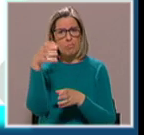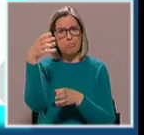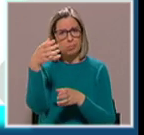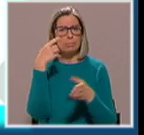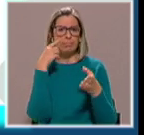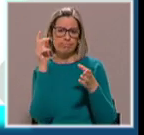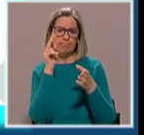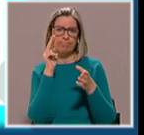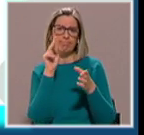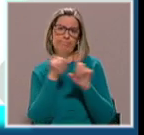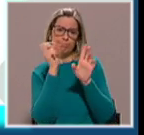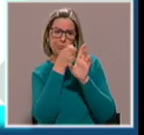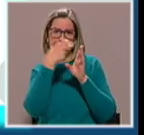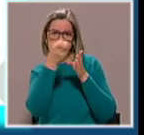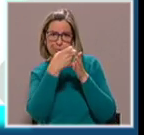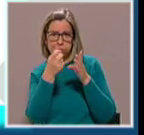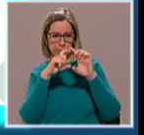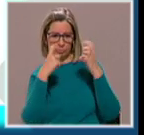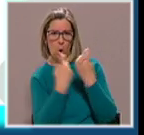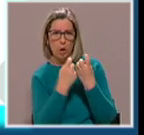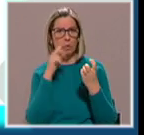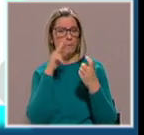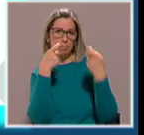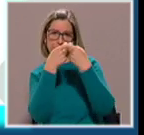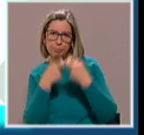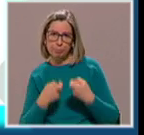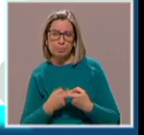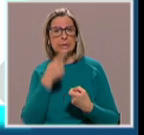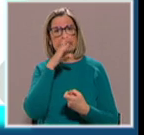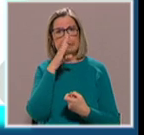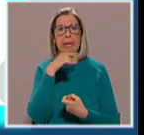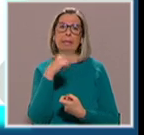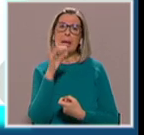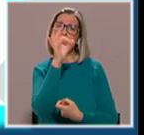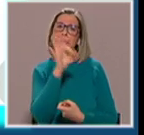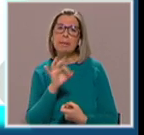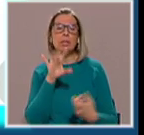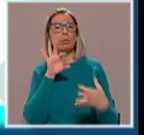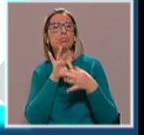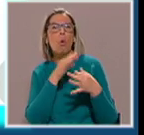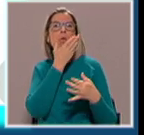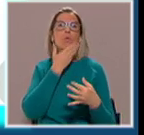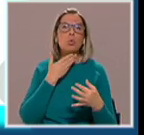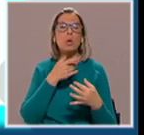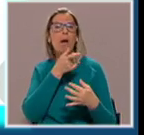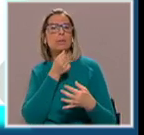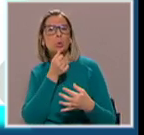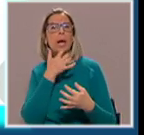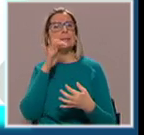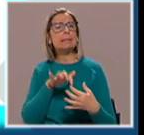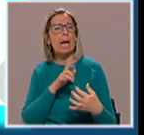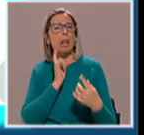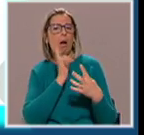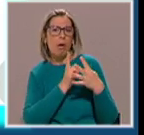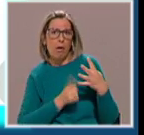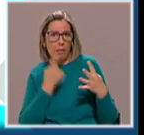e utilizar o descodificador de rótulos para ver se ele tinha ou não a quantidade adequada de gorduras, açúcar ou sal. Há